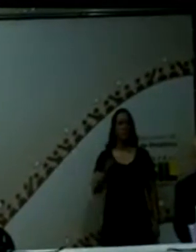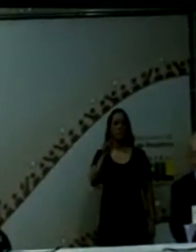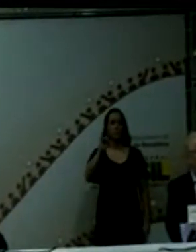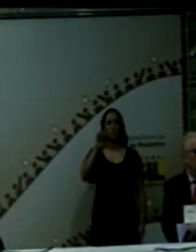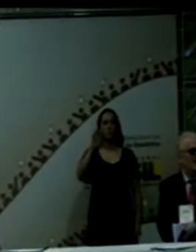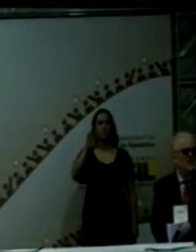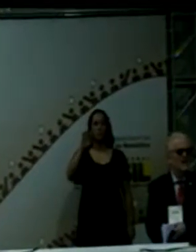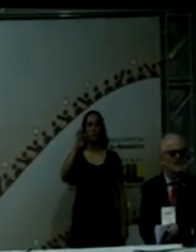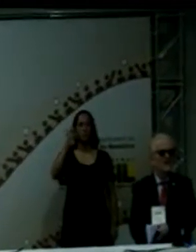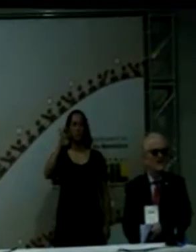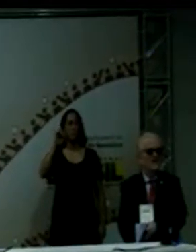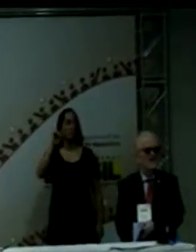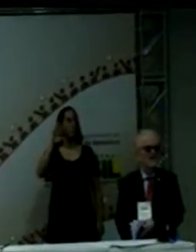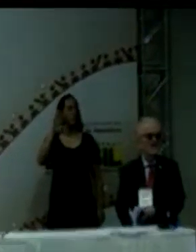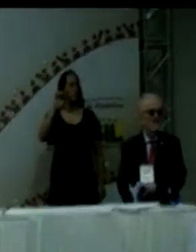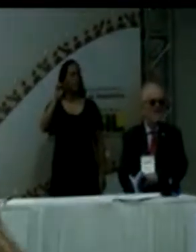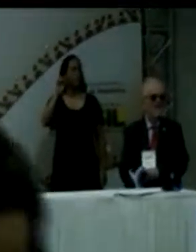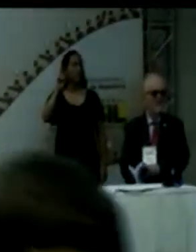Carvalho.